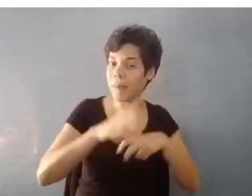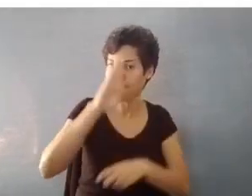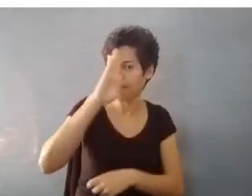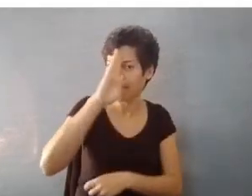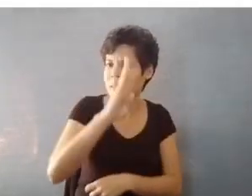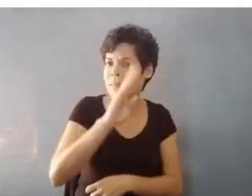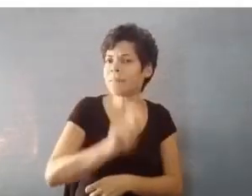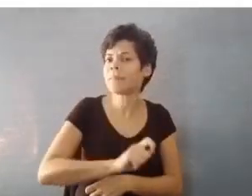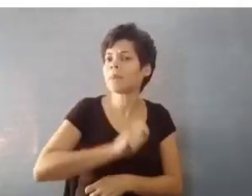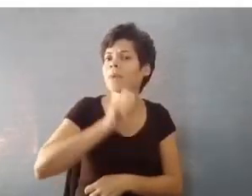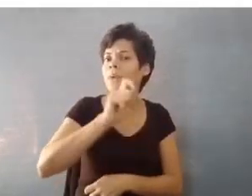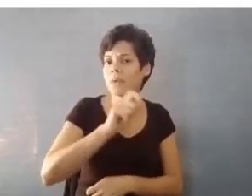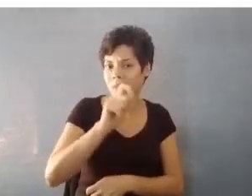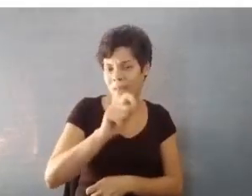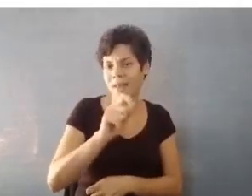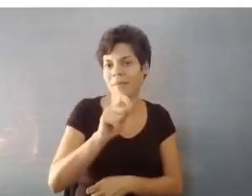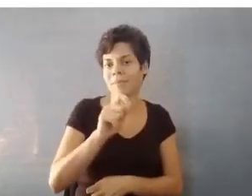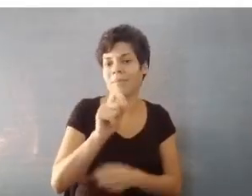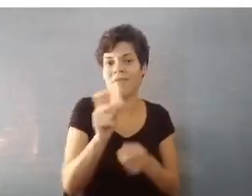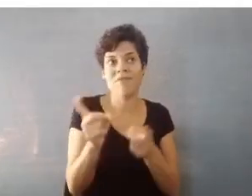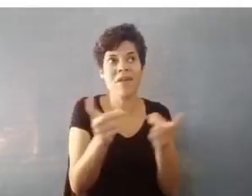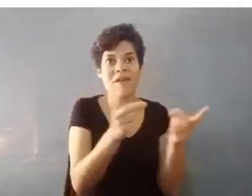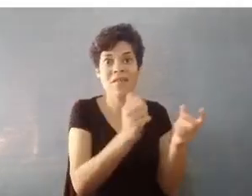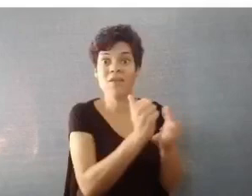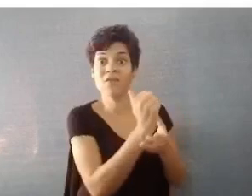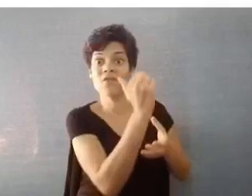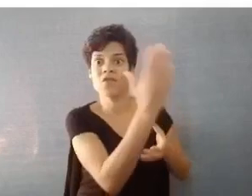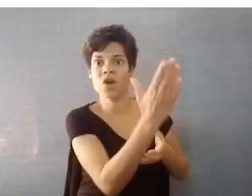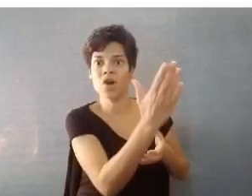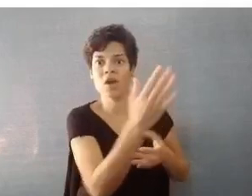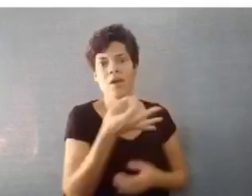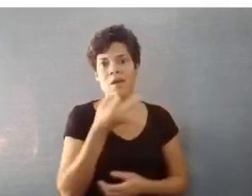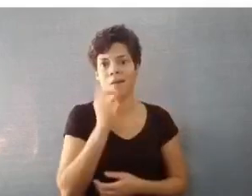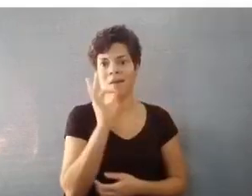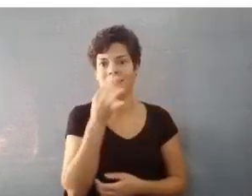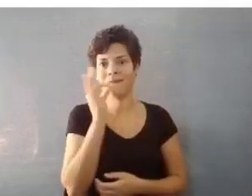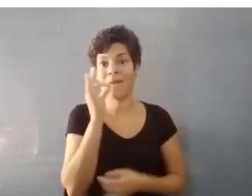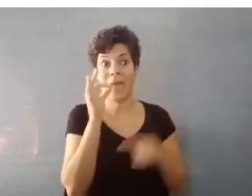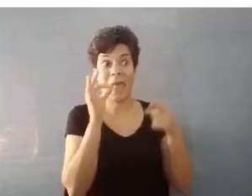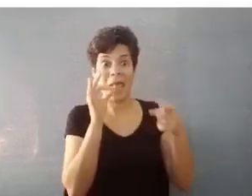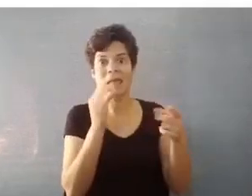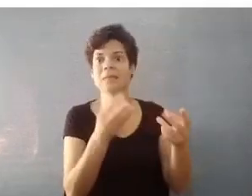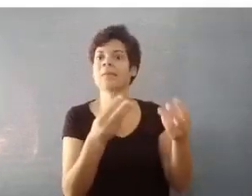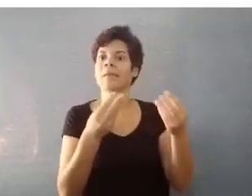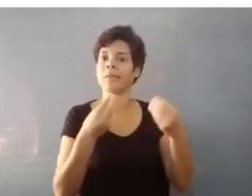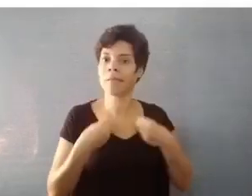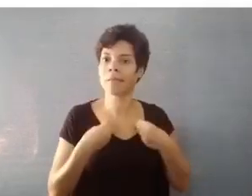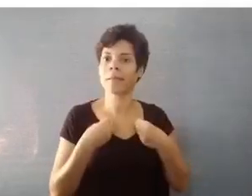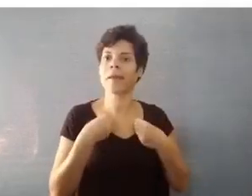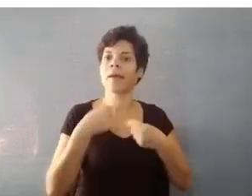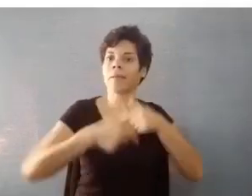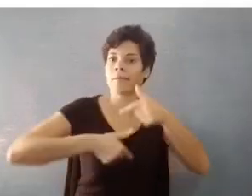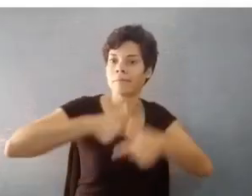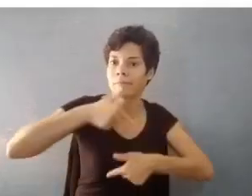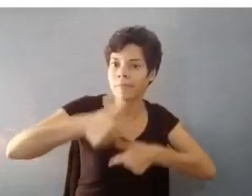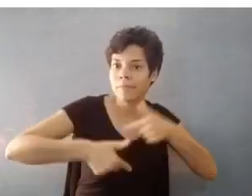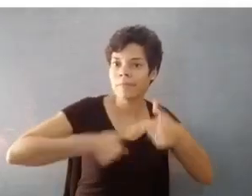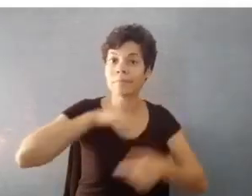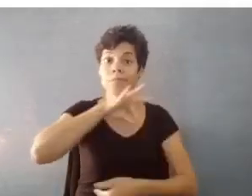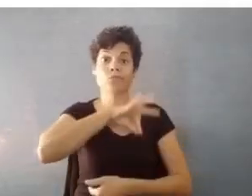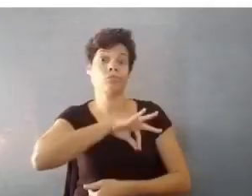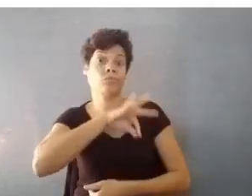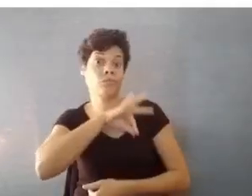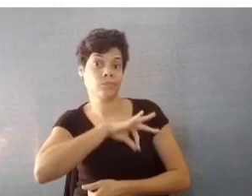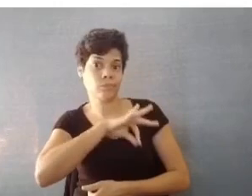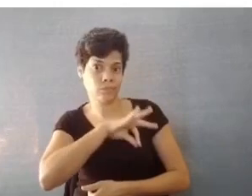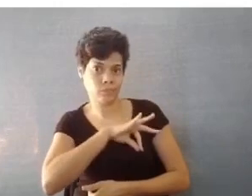principalmente pela exportação do café. Era o que gerava emprego e renda.